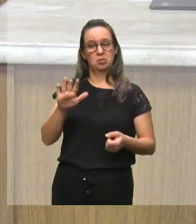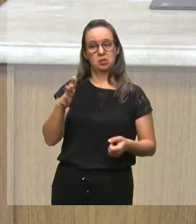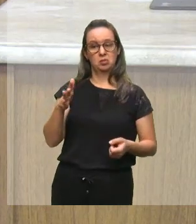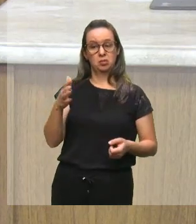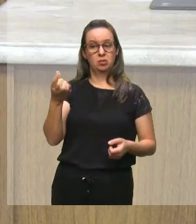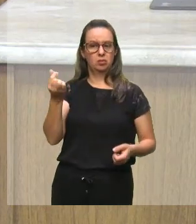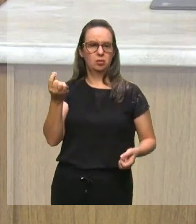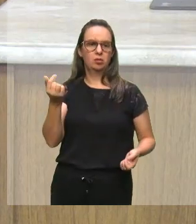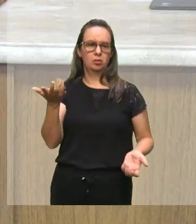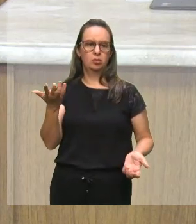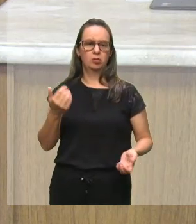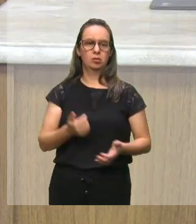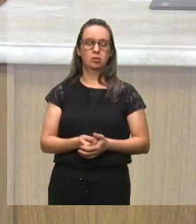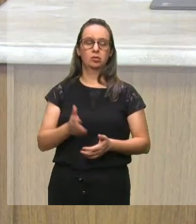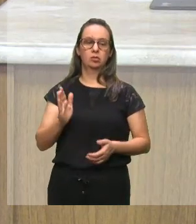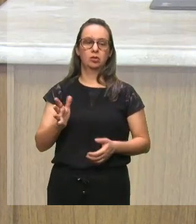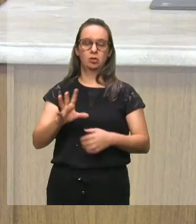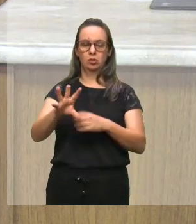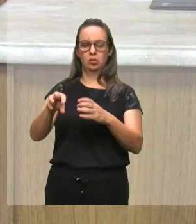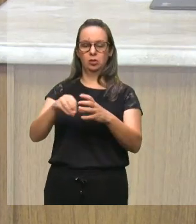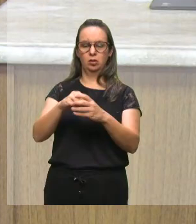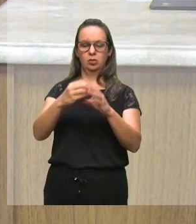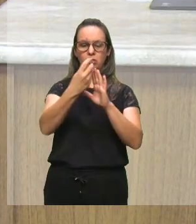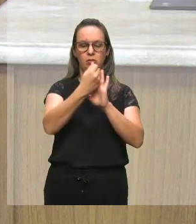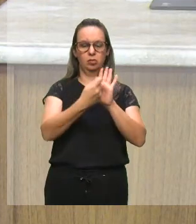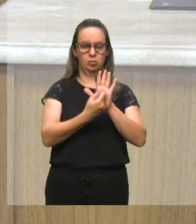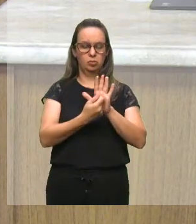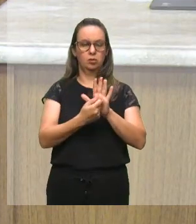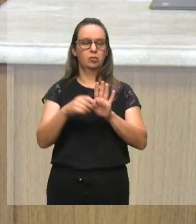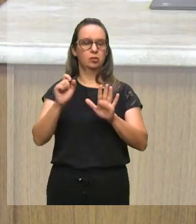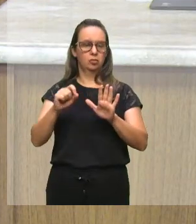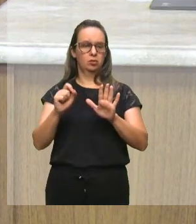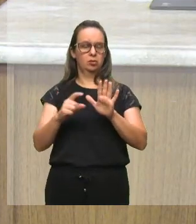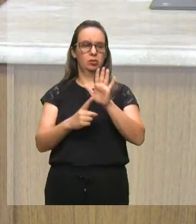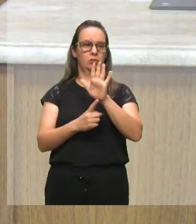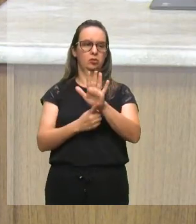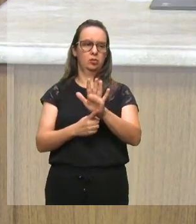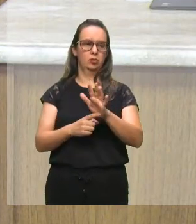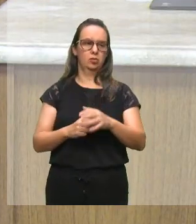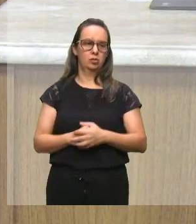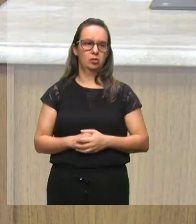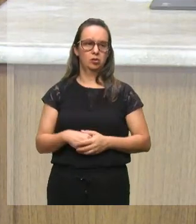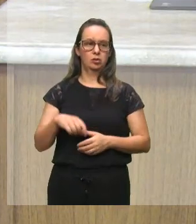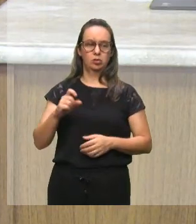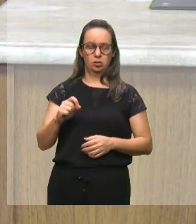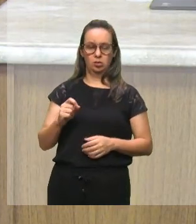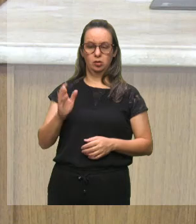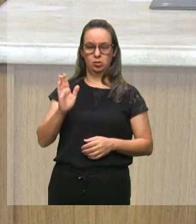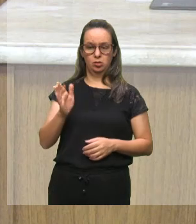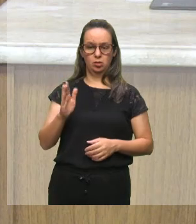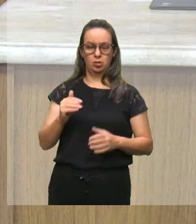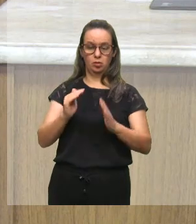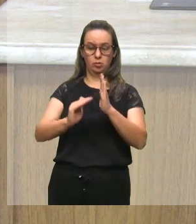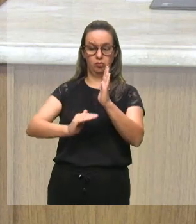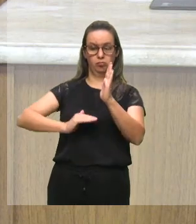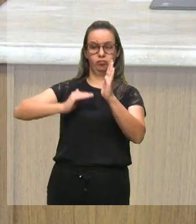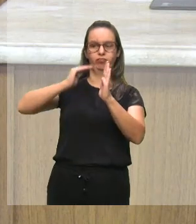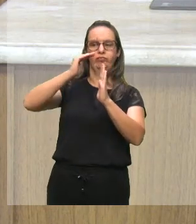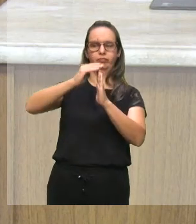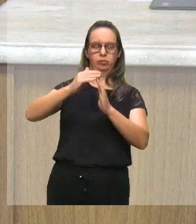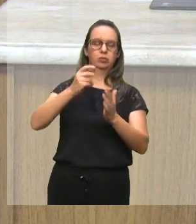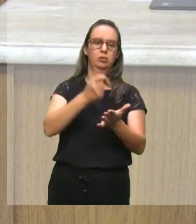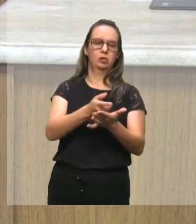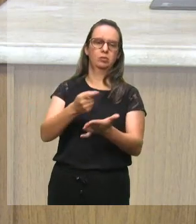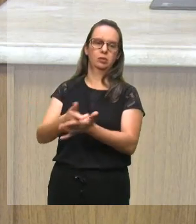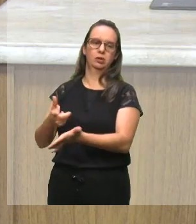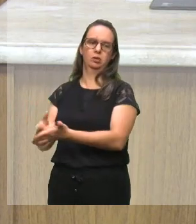no orçamento exatamente o valor do mapa de precatório e estima um valor a mais para que vá pagando durante o ano o requisitório